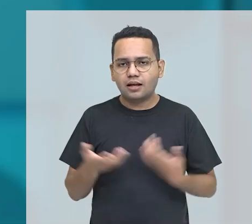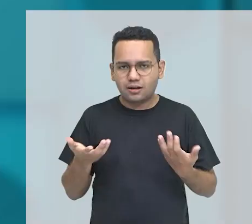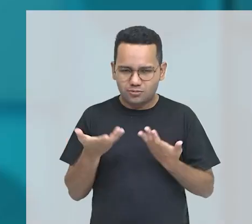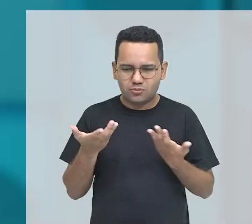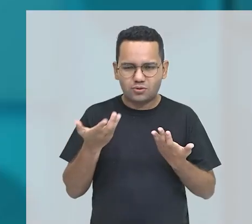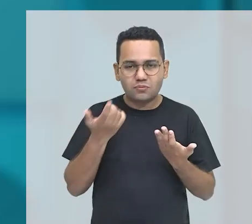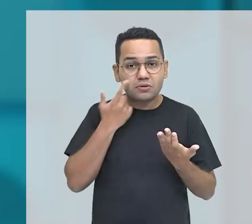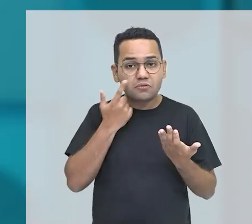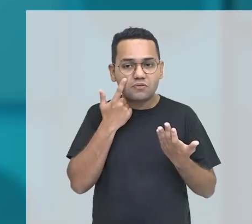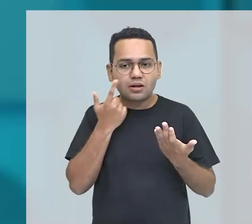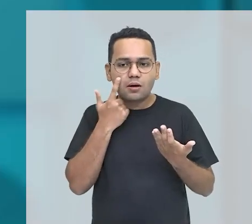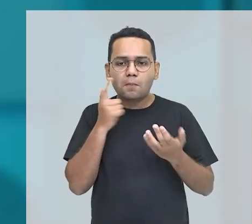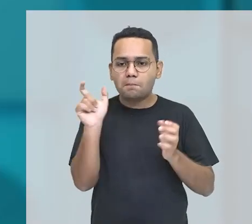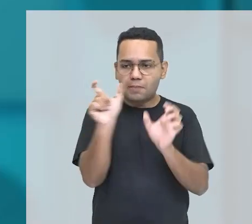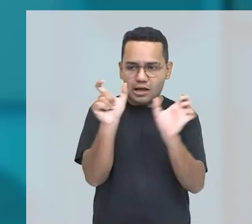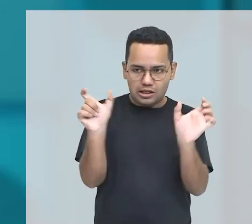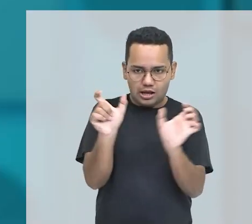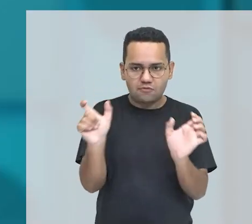olhada aqui junto comigo.